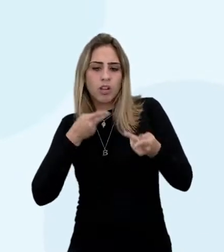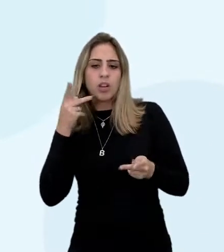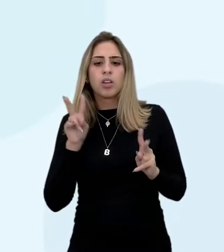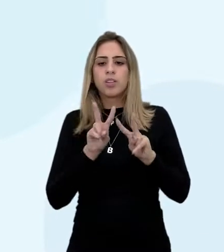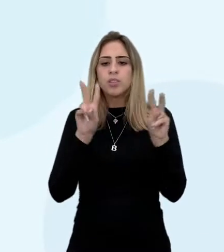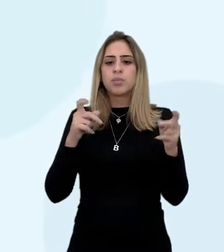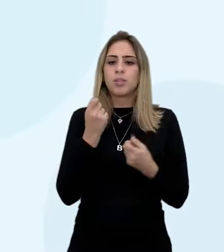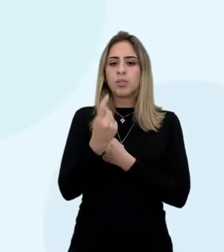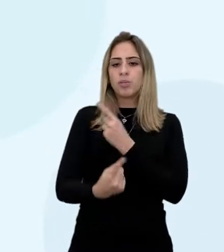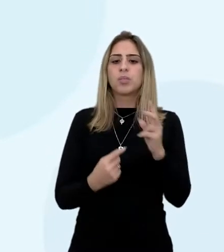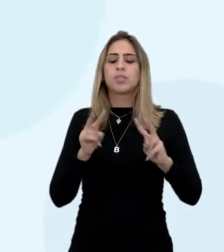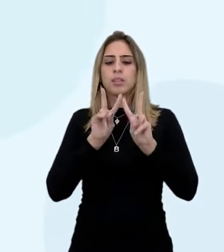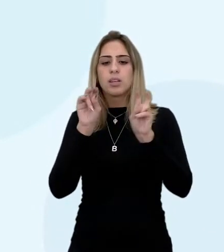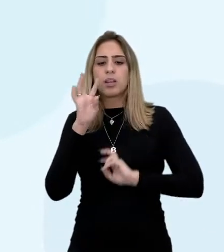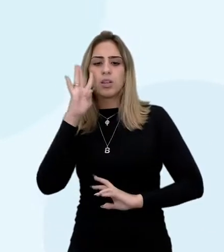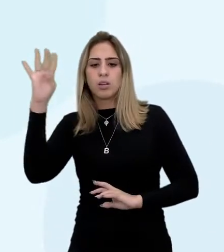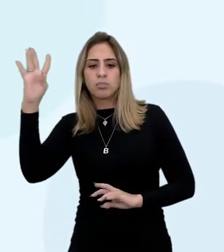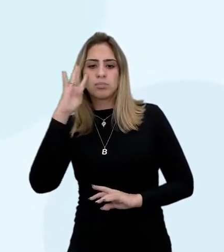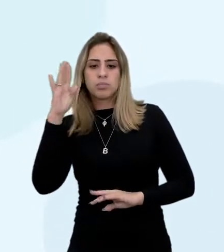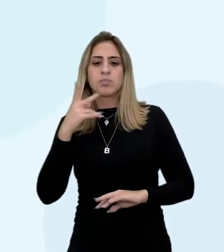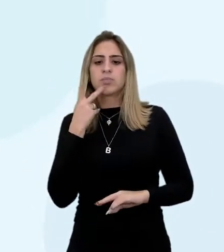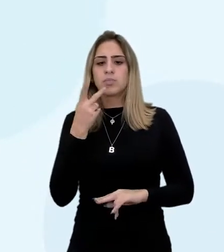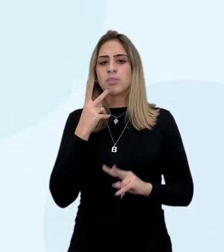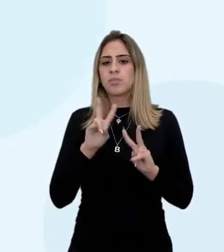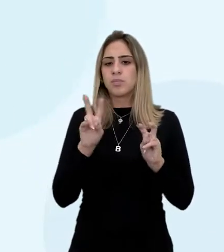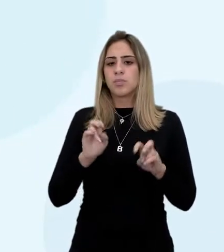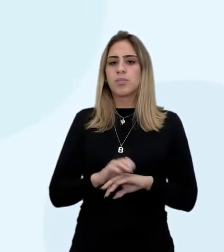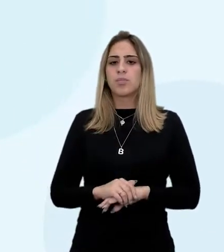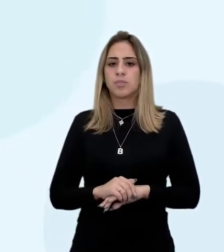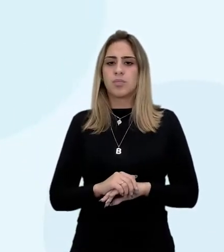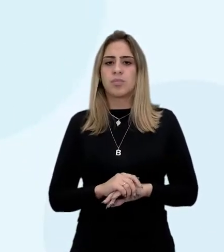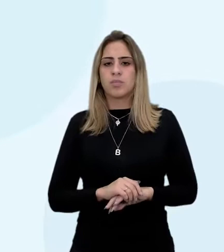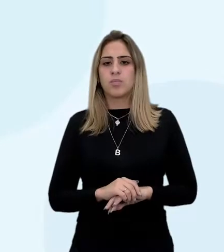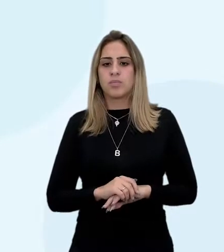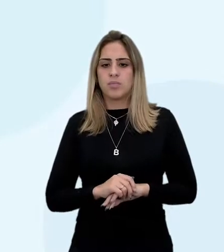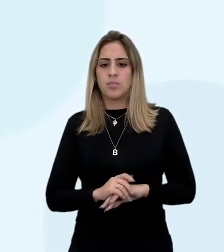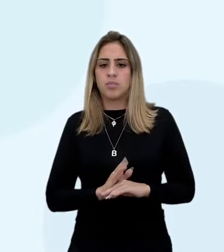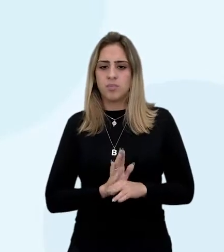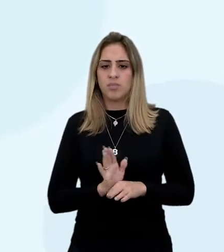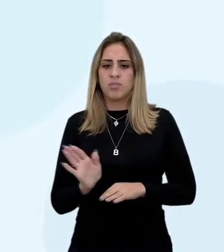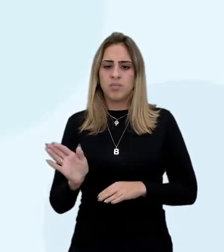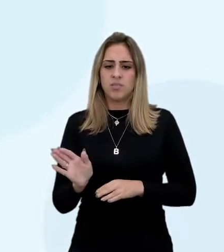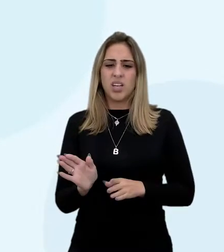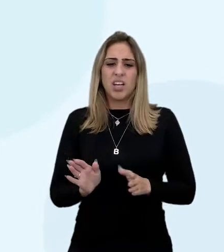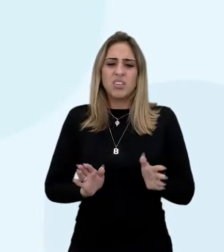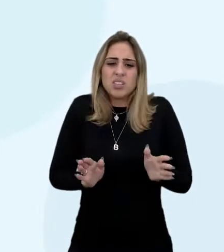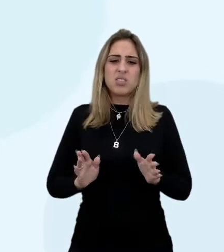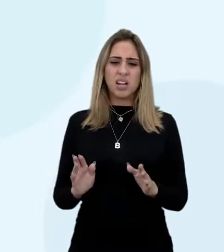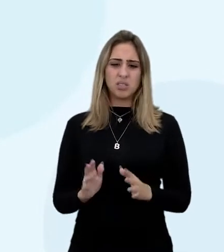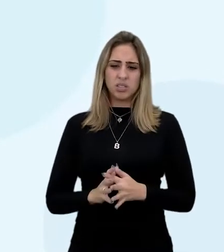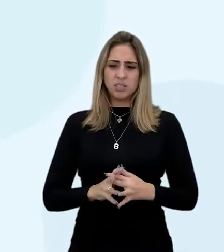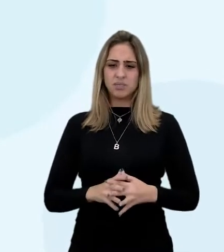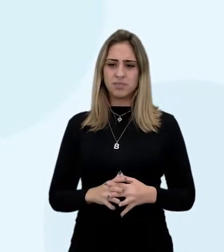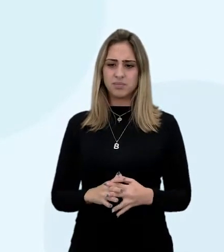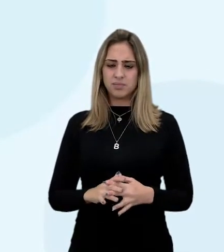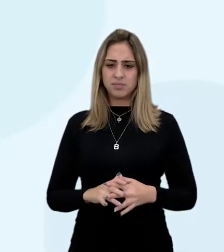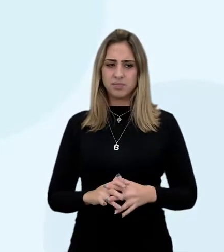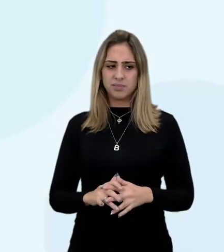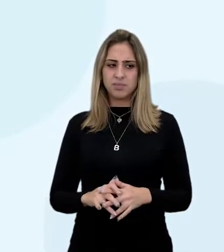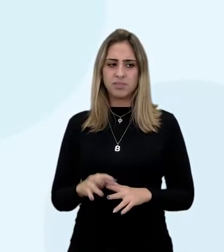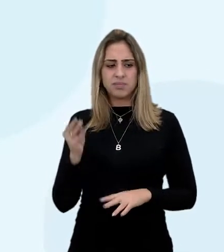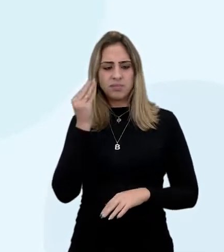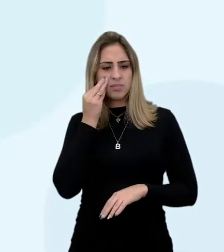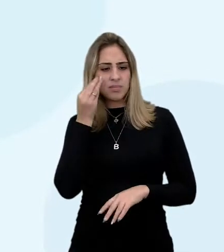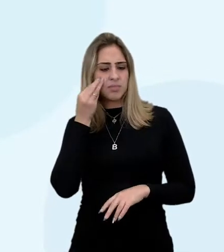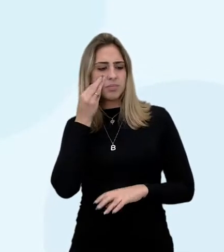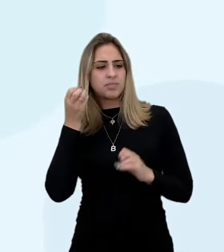sobre algumas teorias sociológicas que falam sobre o crime de desvio. Na aula anterior, a gente falou, na verdade, sobre as tentativas